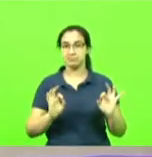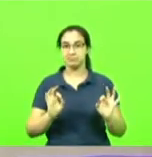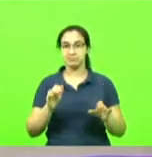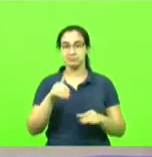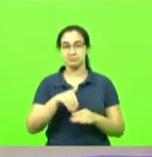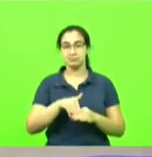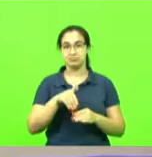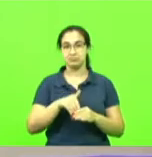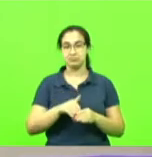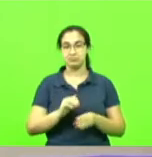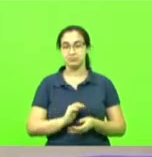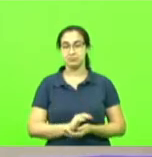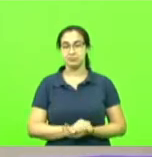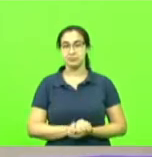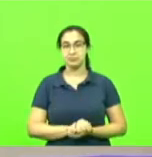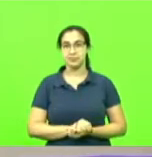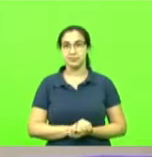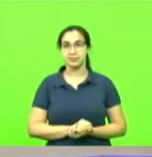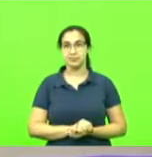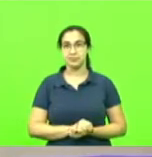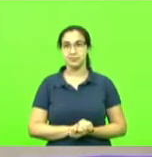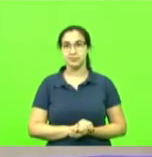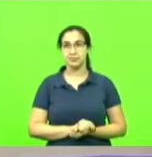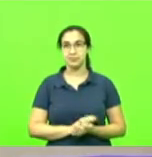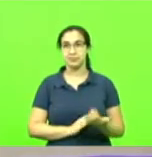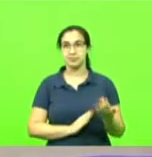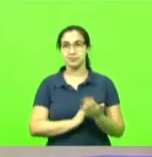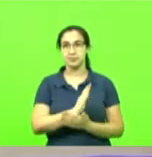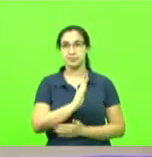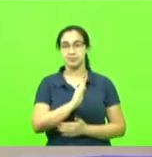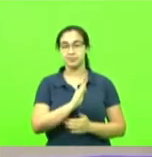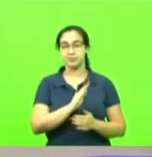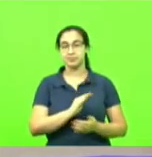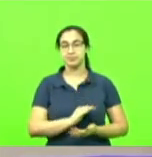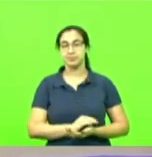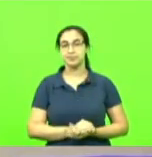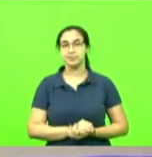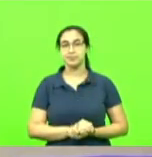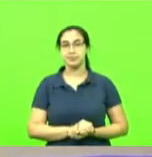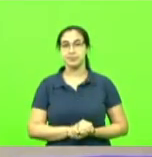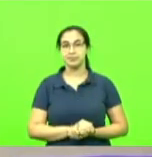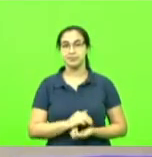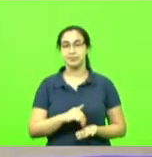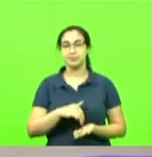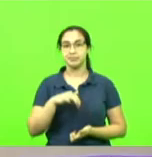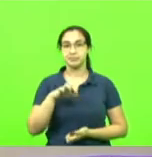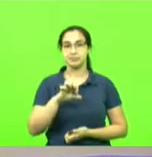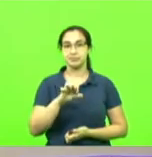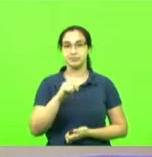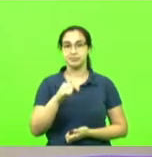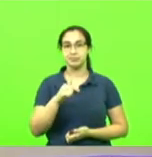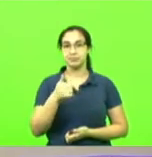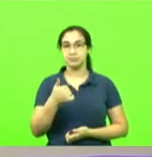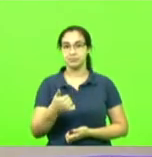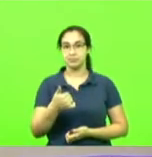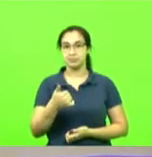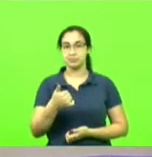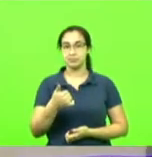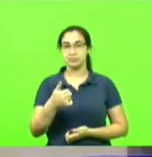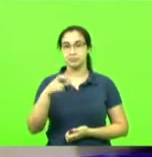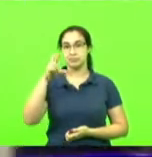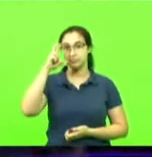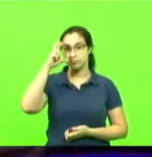Não havendo quem queira discutir, em votação, aprovado por unanimidade. Moção número 971, deputado Ricardo